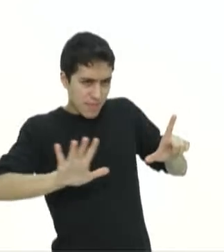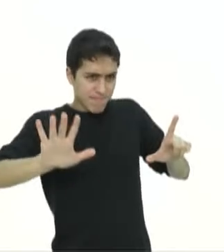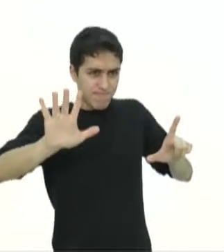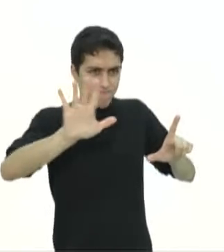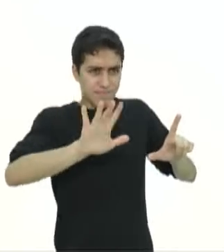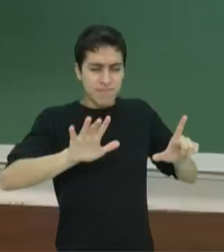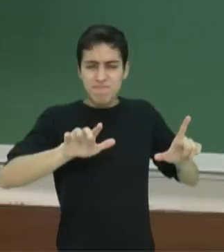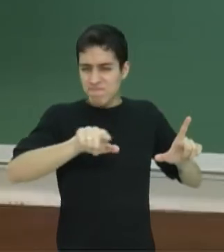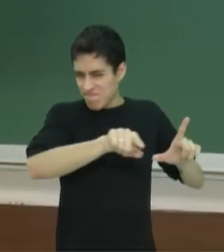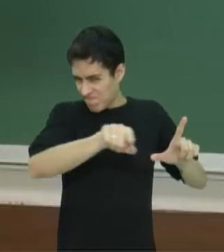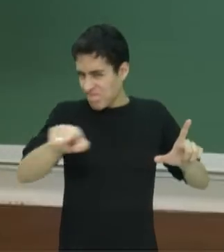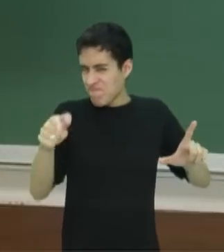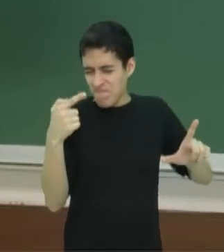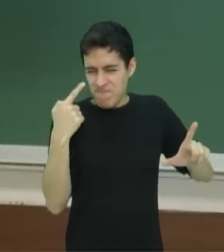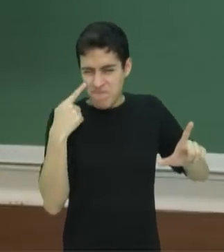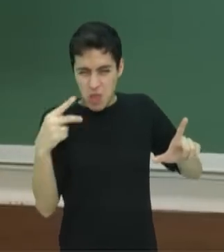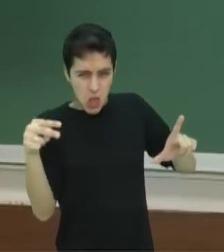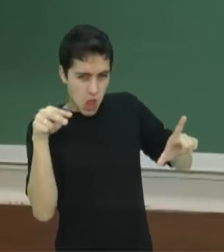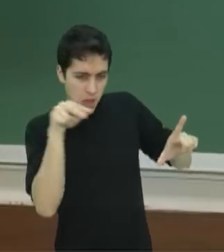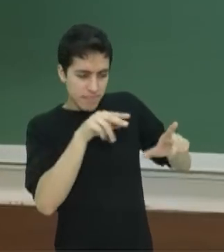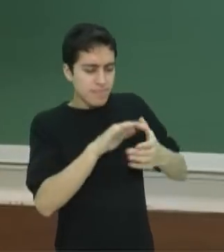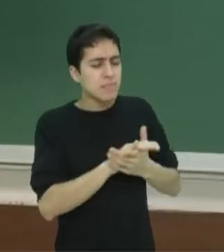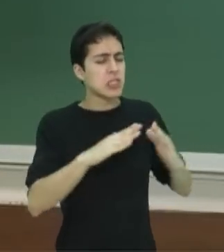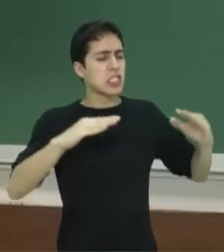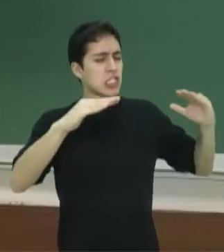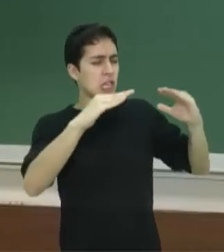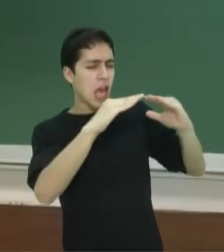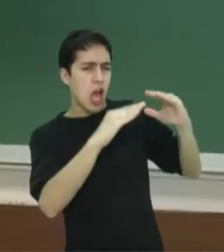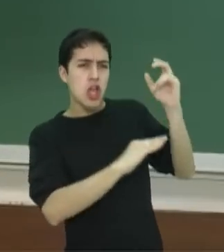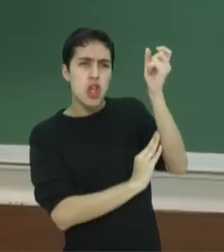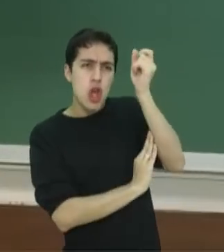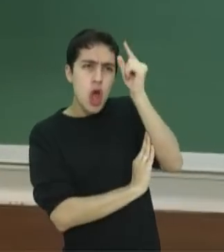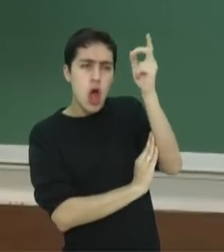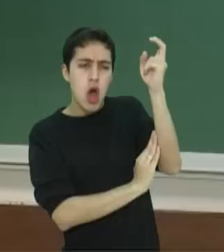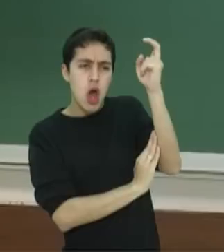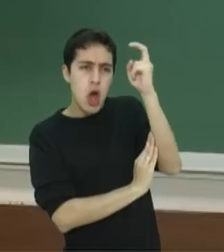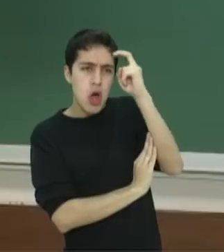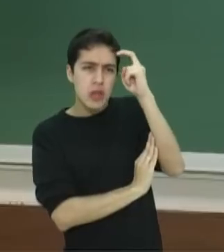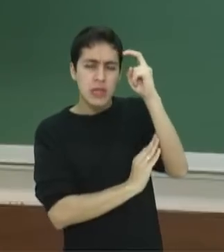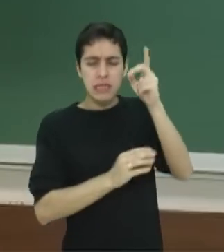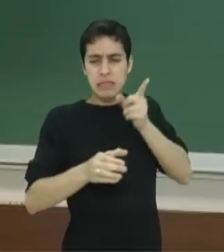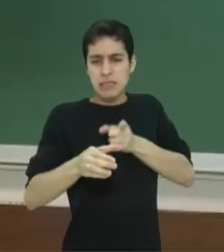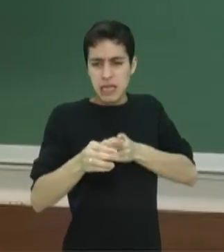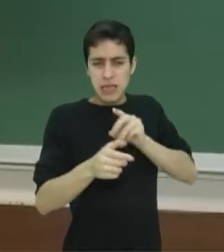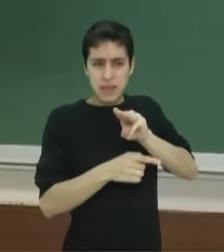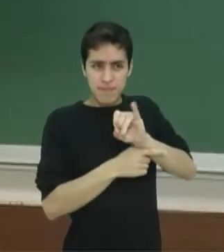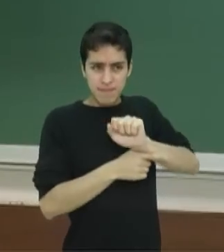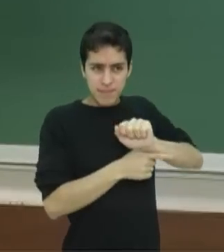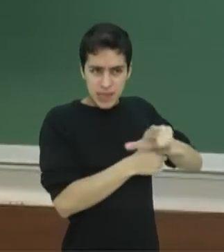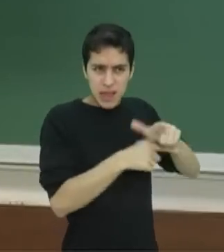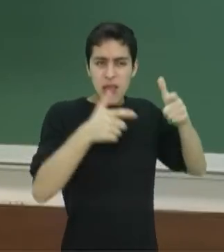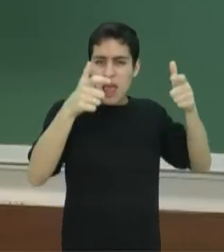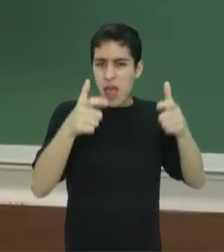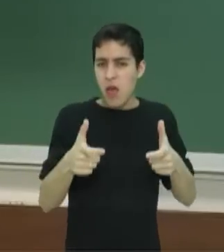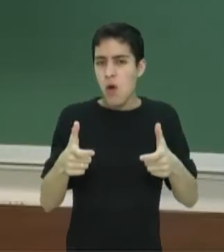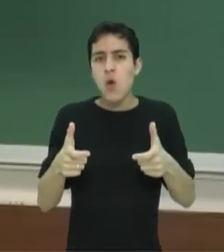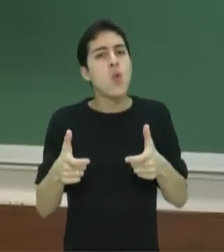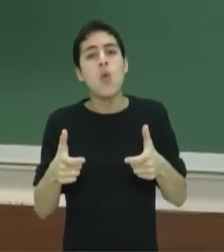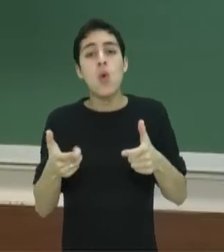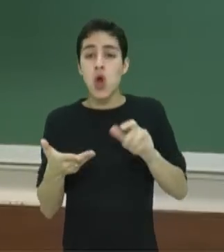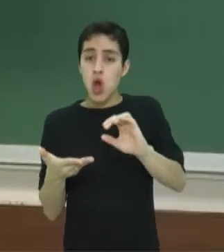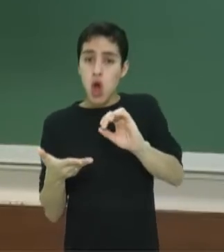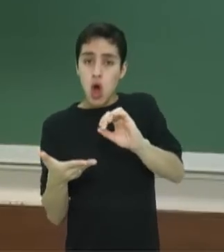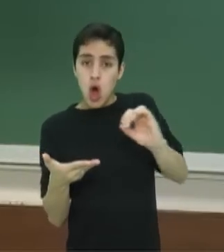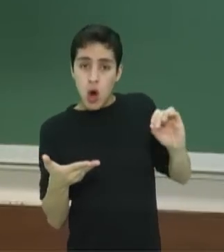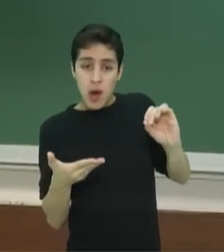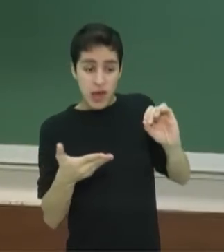deixa eu apresentar para vocês a imagem. Ó, Casa da Cultura na cidade de Missal. Essa cidade, Missal, fica no oeste paranaense,